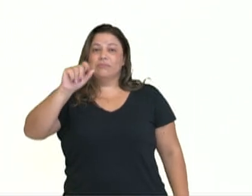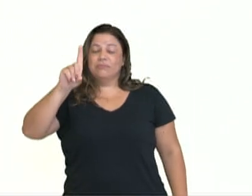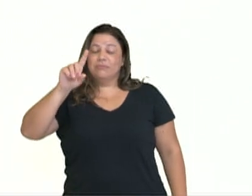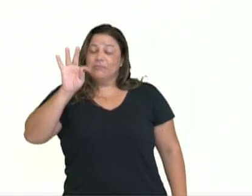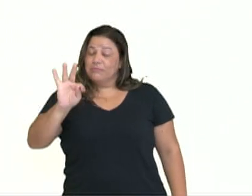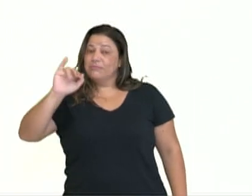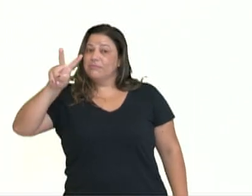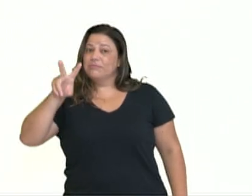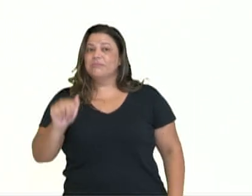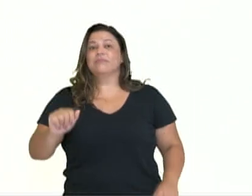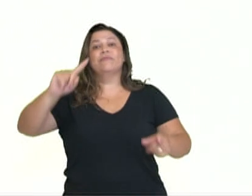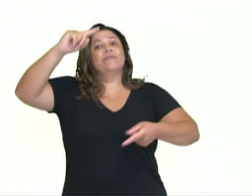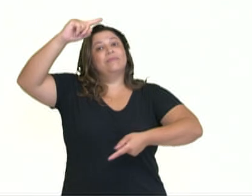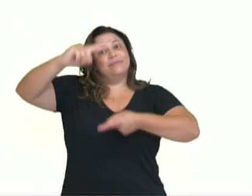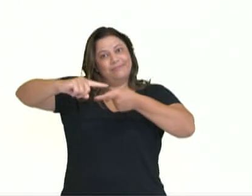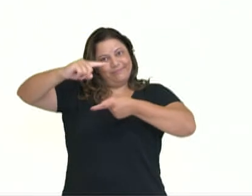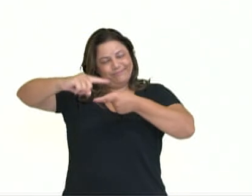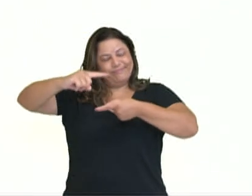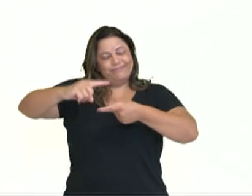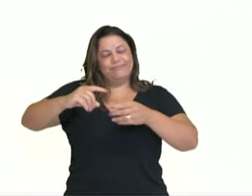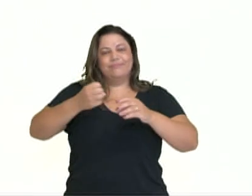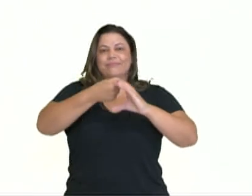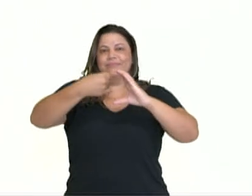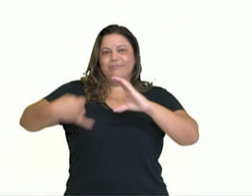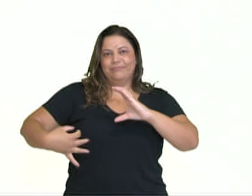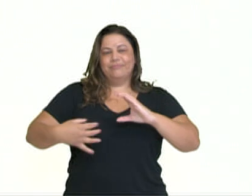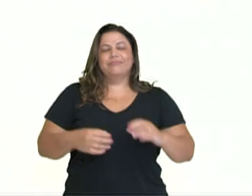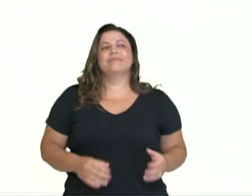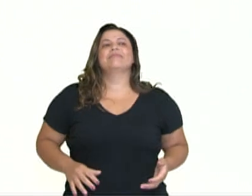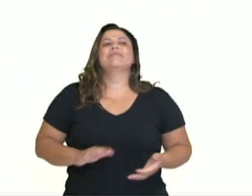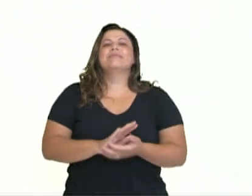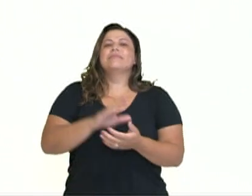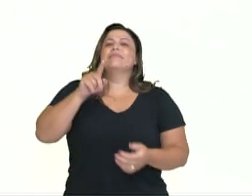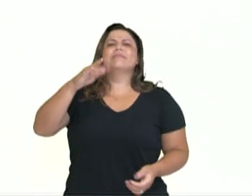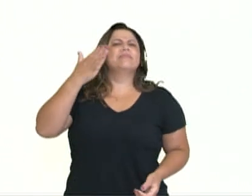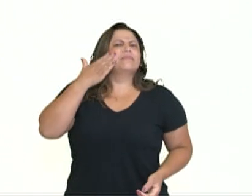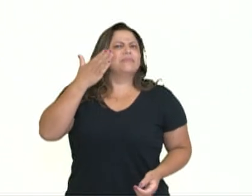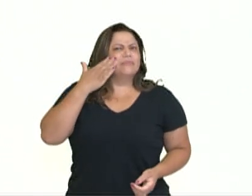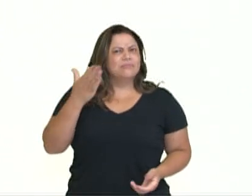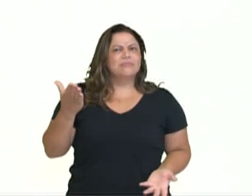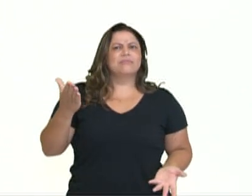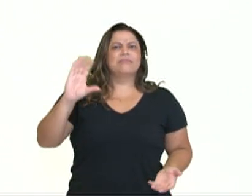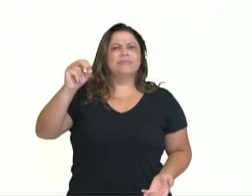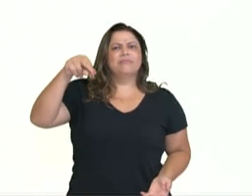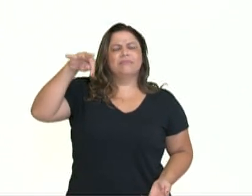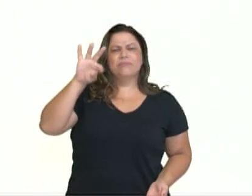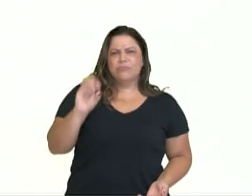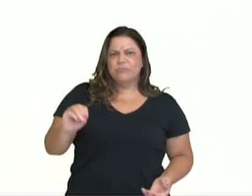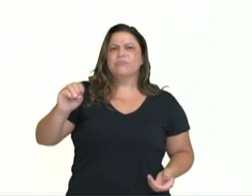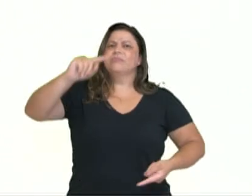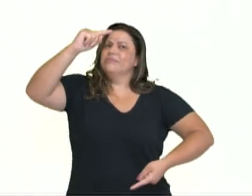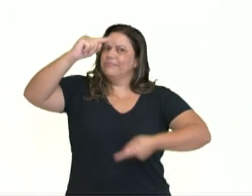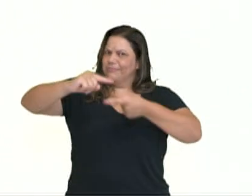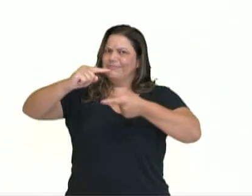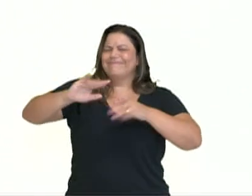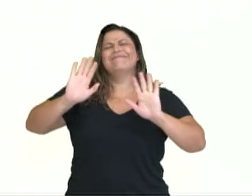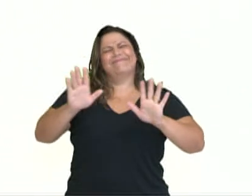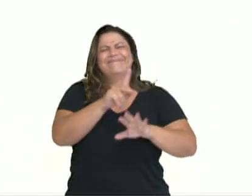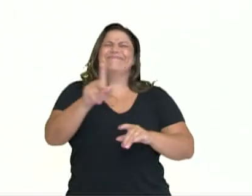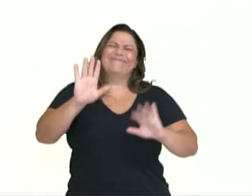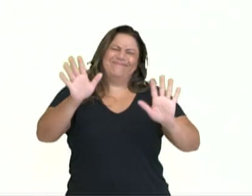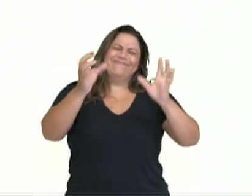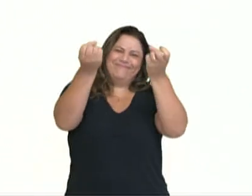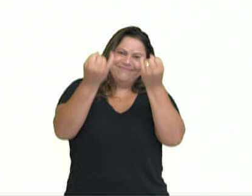essa característica. Você sabia que o conto é essa narrativa curta? Acabou de saber, né? A professora acabou de